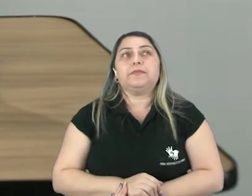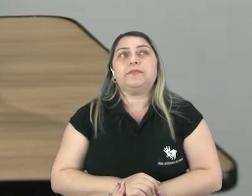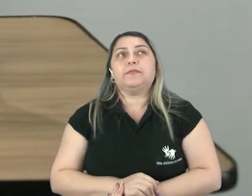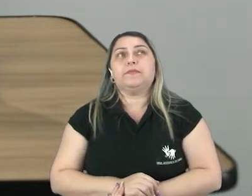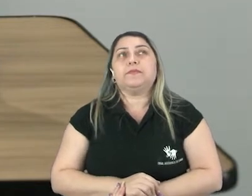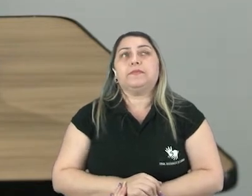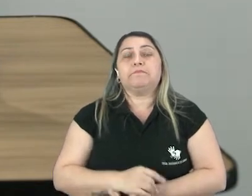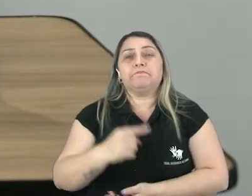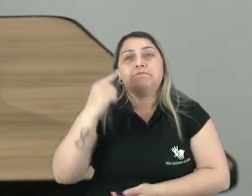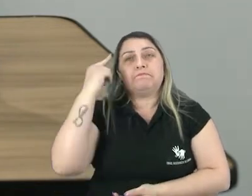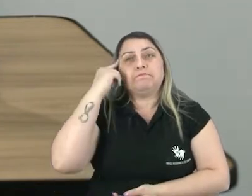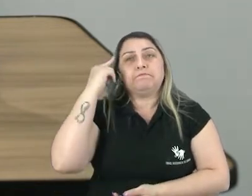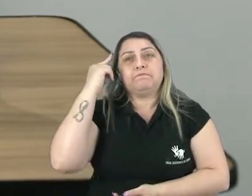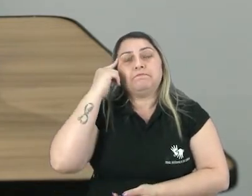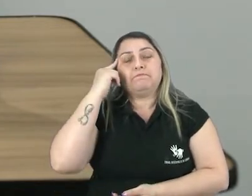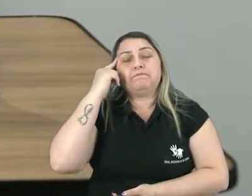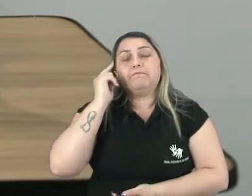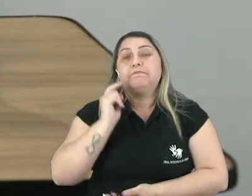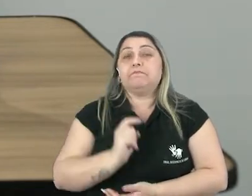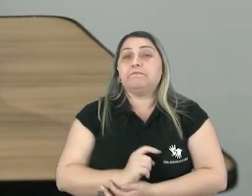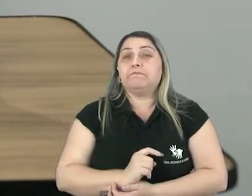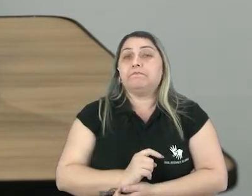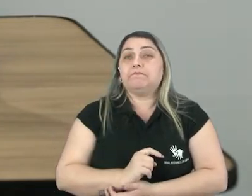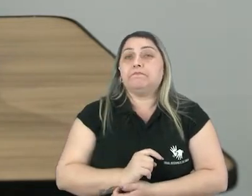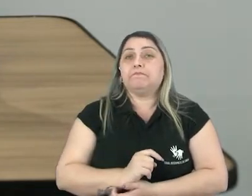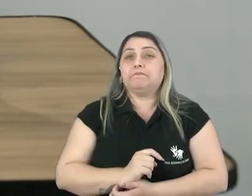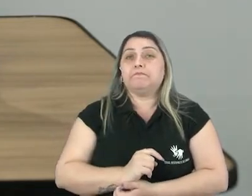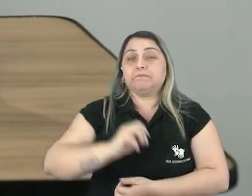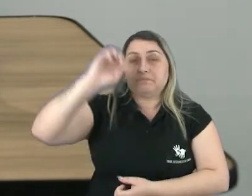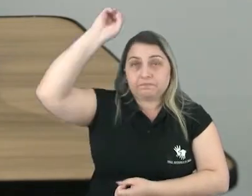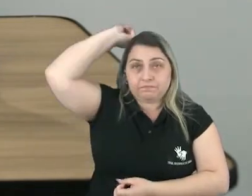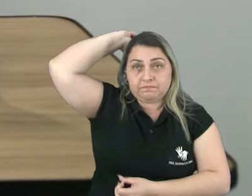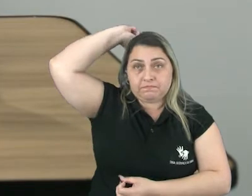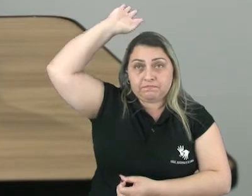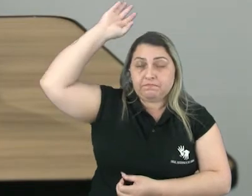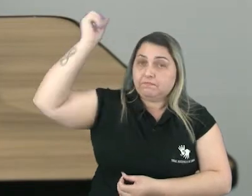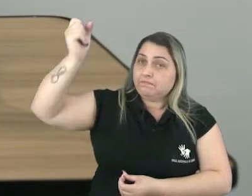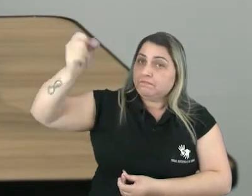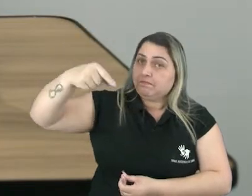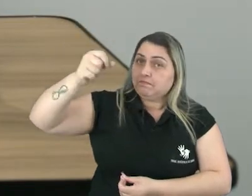Gente, então vamos pensar um pouquinho. Será que a baleia azul,